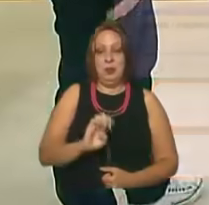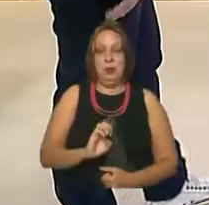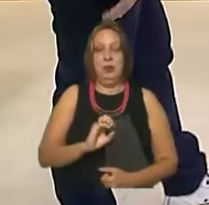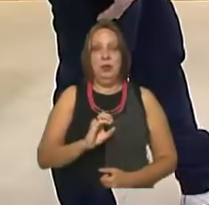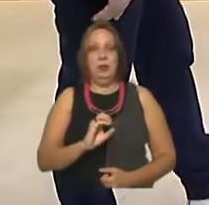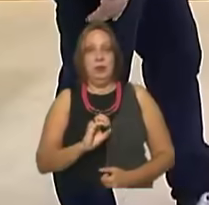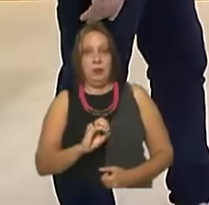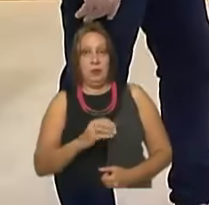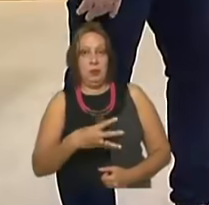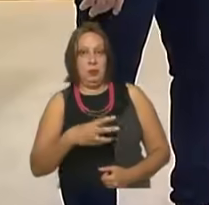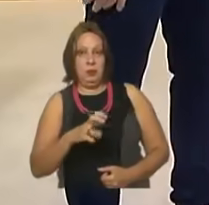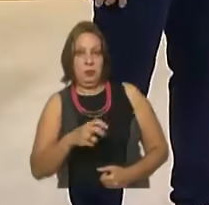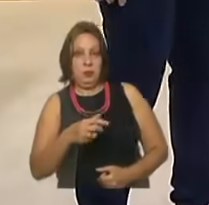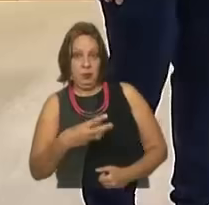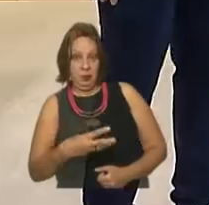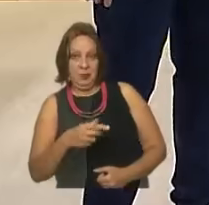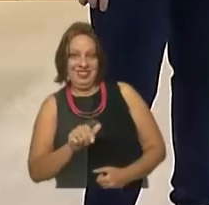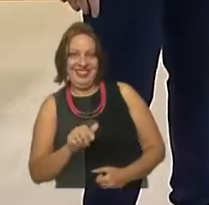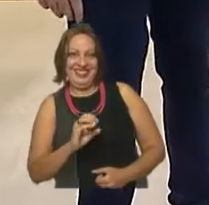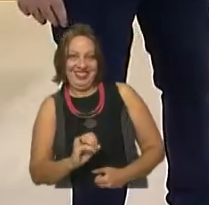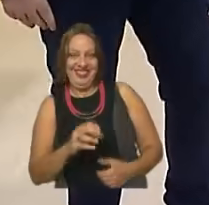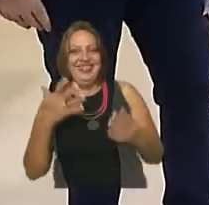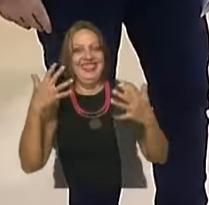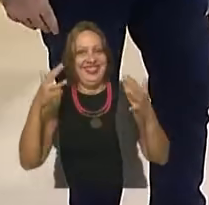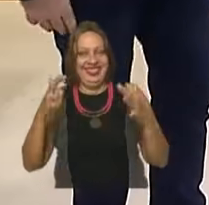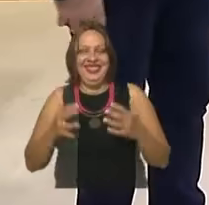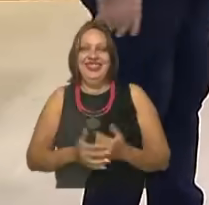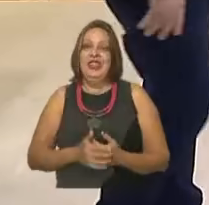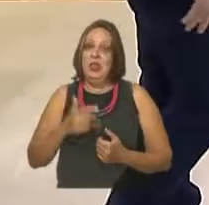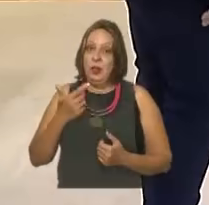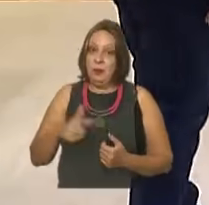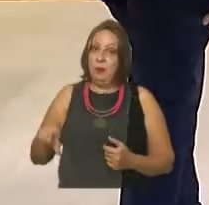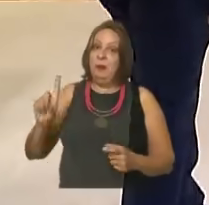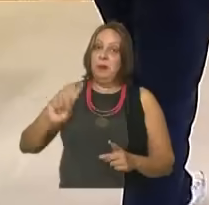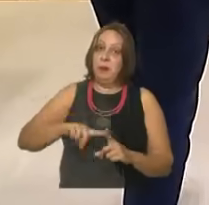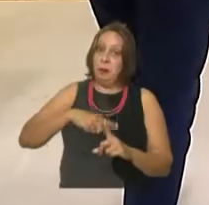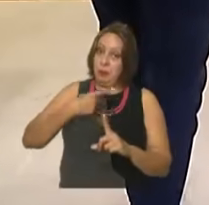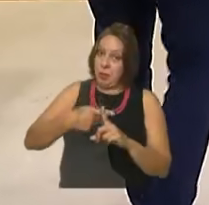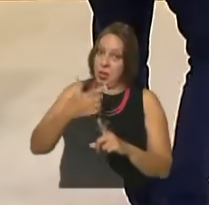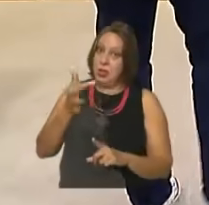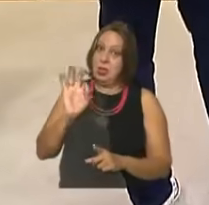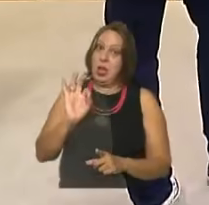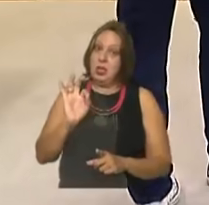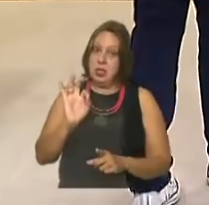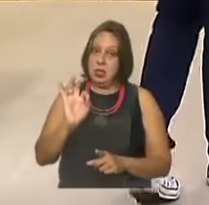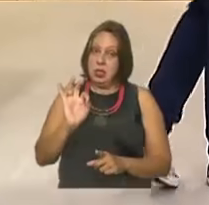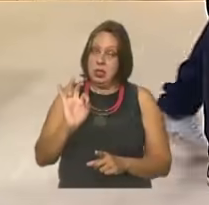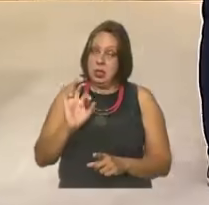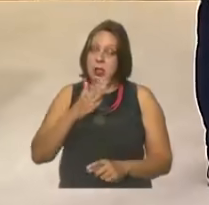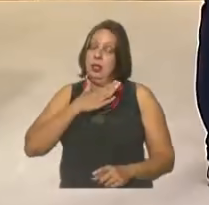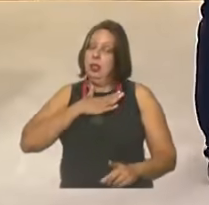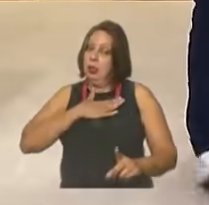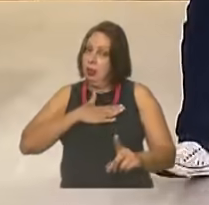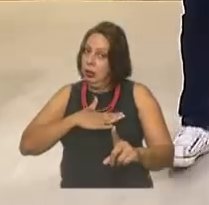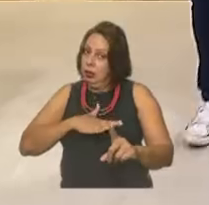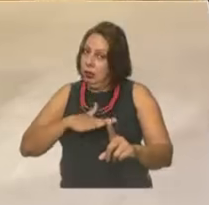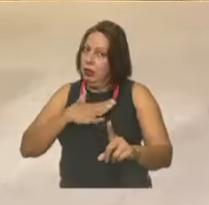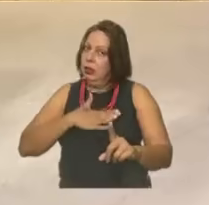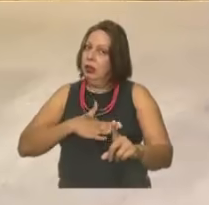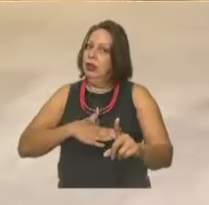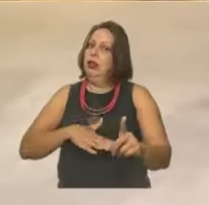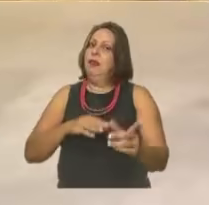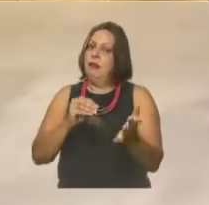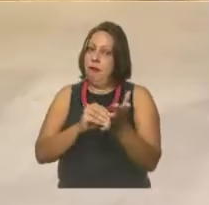045370 é o número do título. Parabéns pra você. Ainda temos mais 10 giras, viu? Calma aí, se você não faturou, não fica triste não, porque